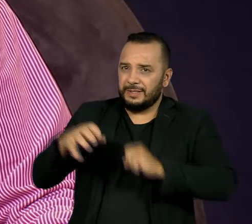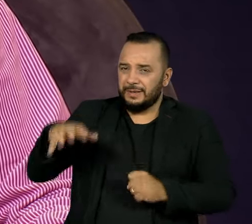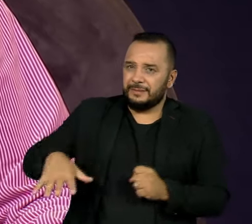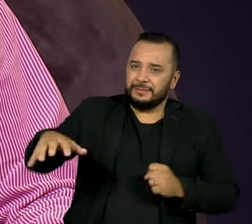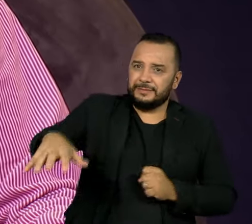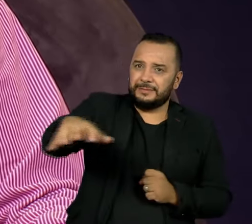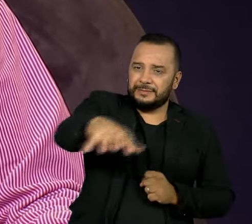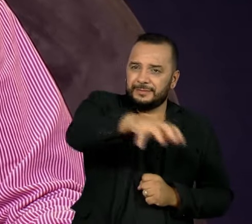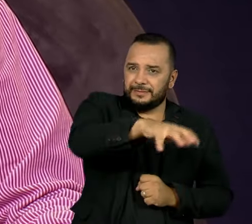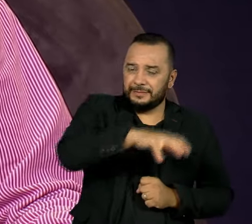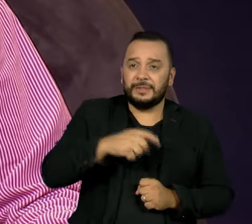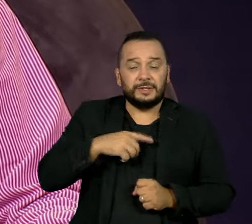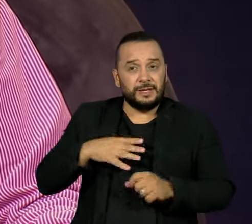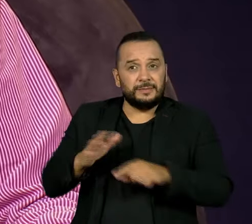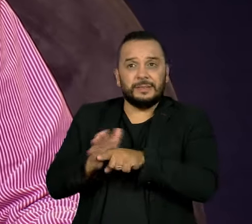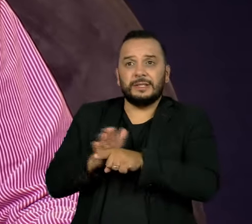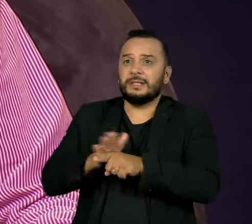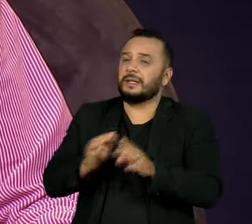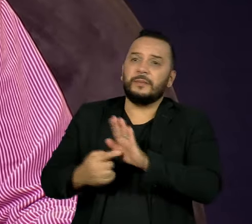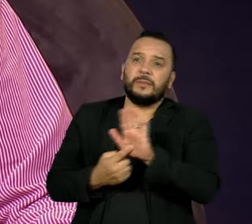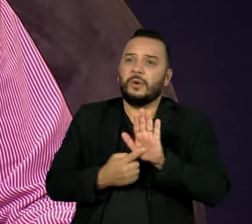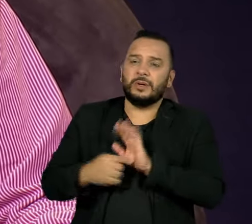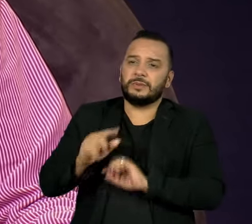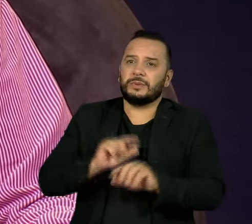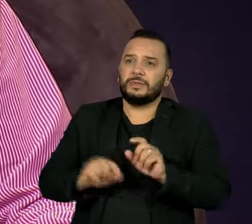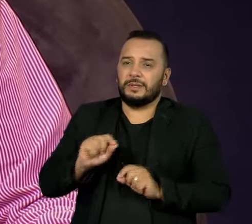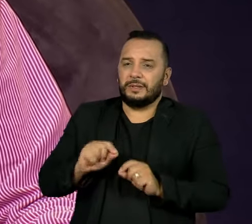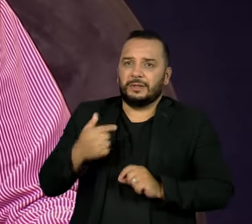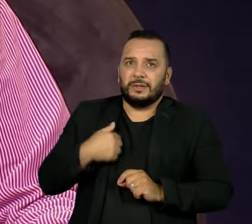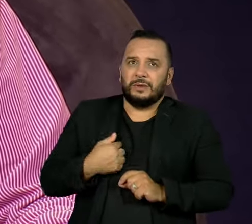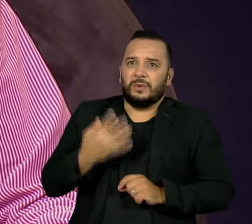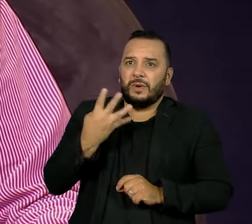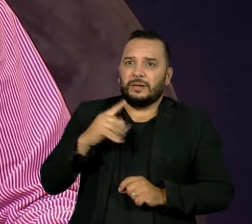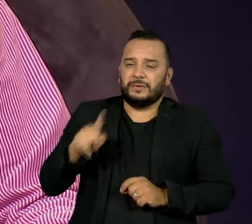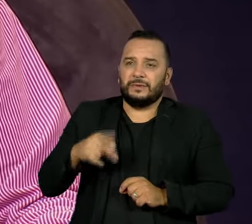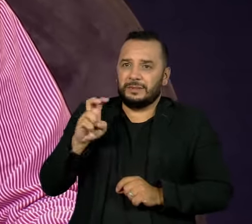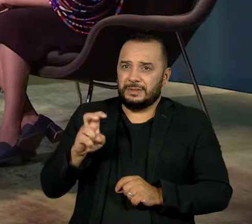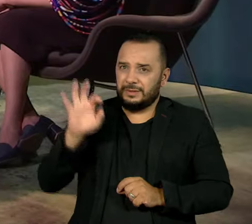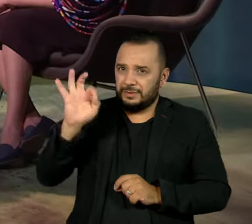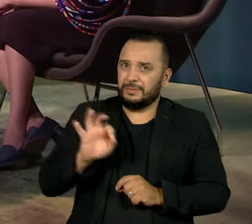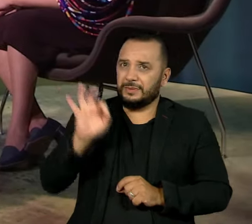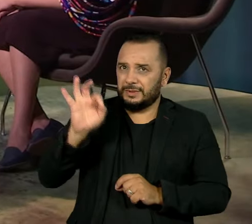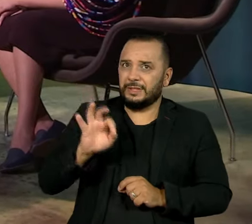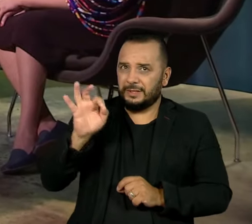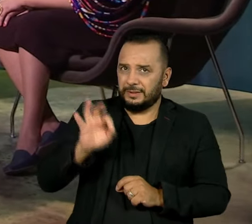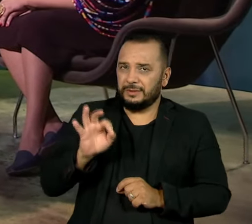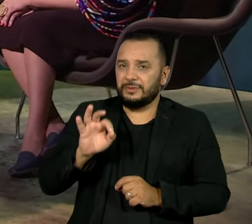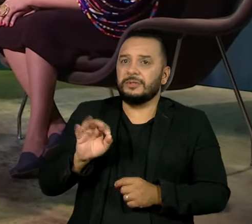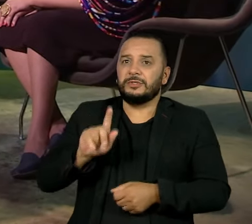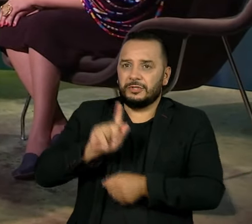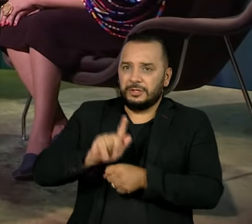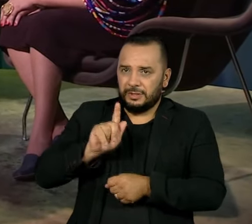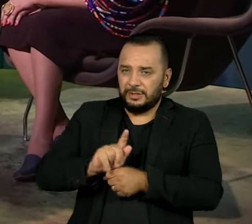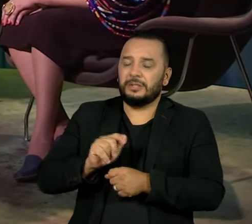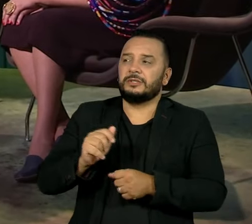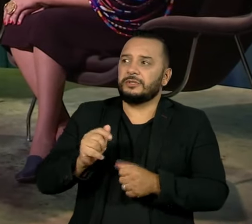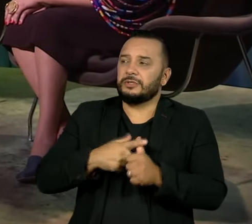as estatísticas do Instituto mostram que apenas 4,5% dos gerentes,